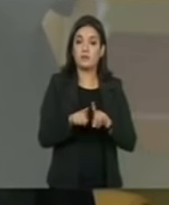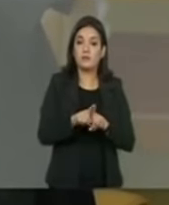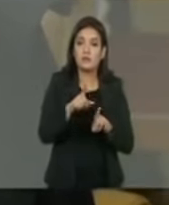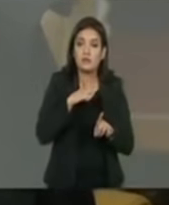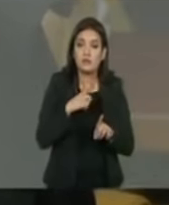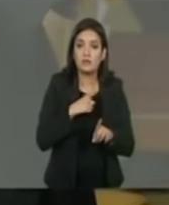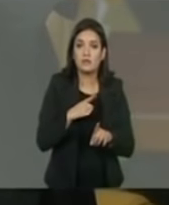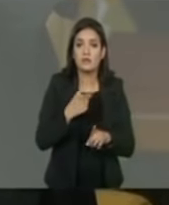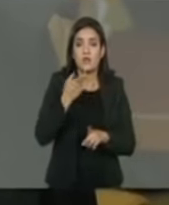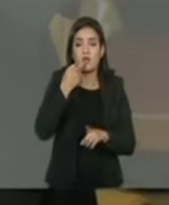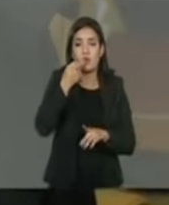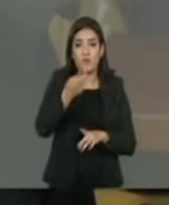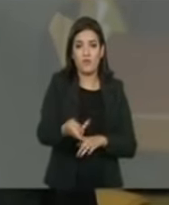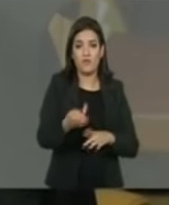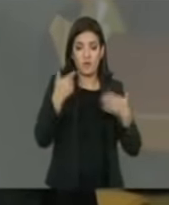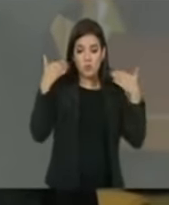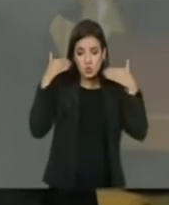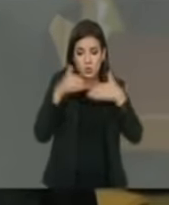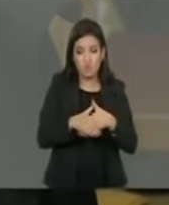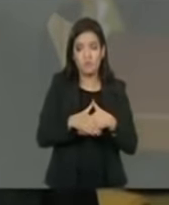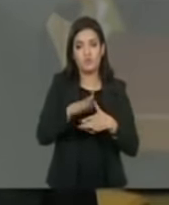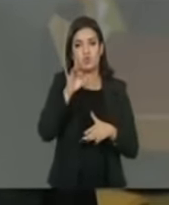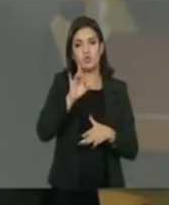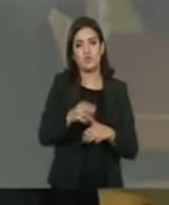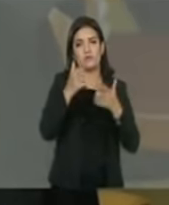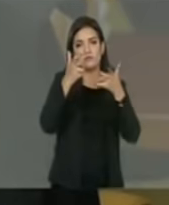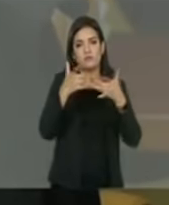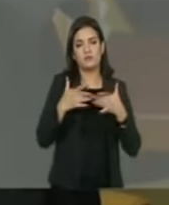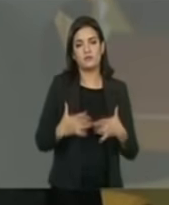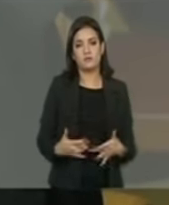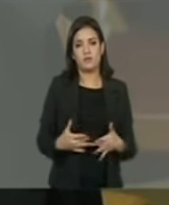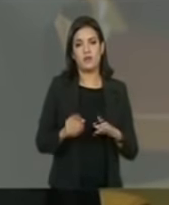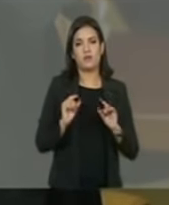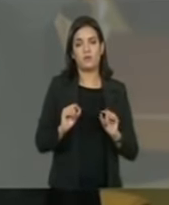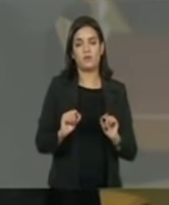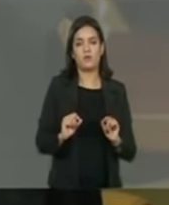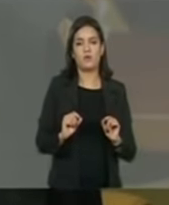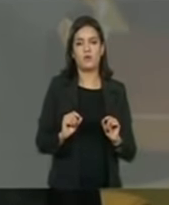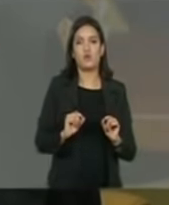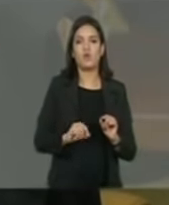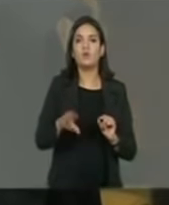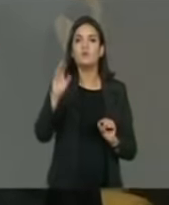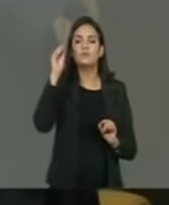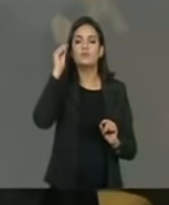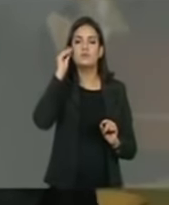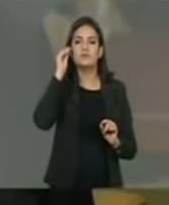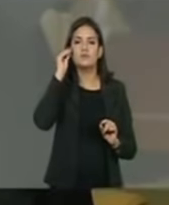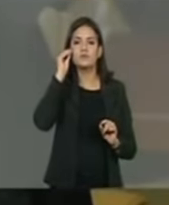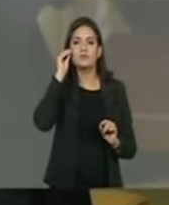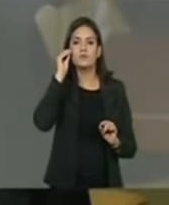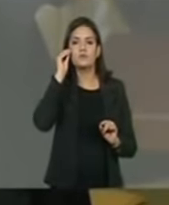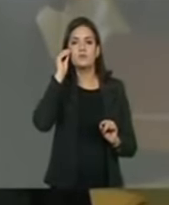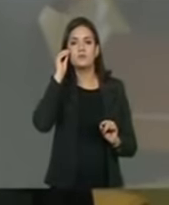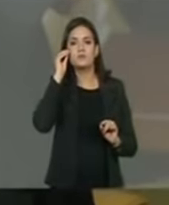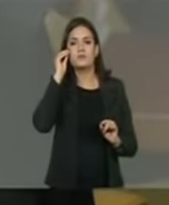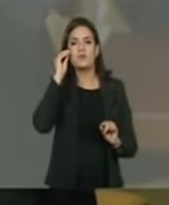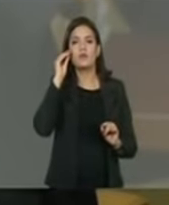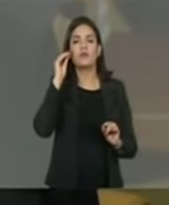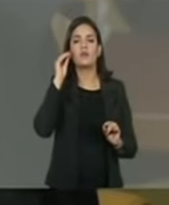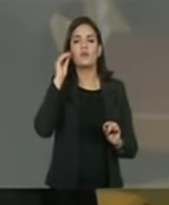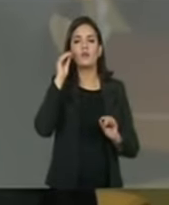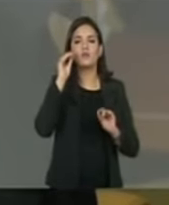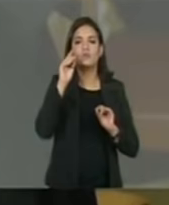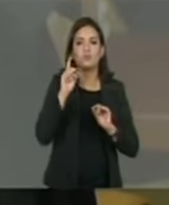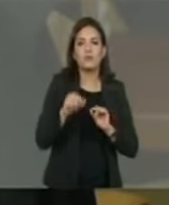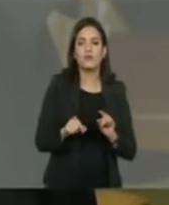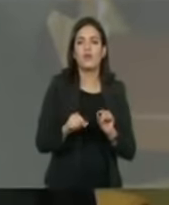submissão somente justificável numa perspectiva ex parte príncipes cujo